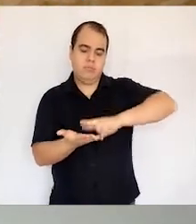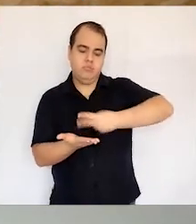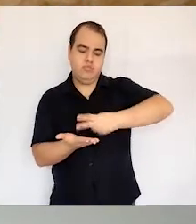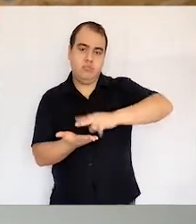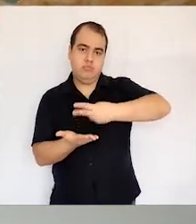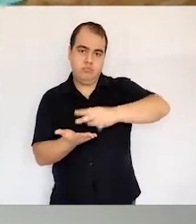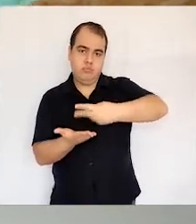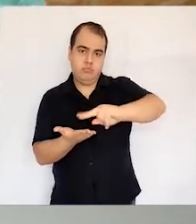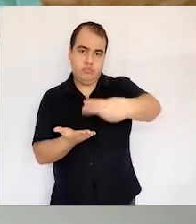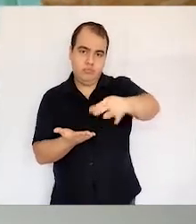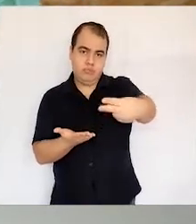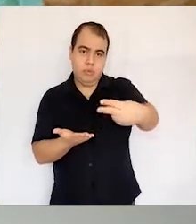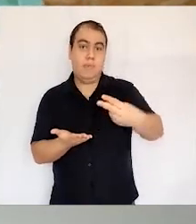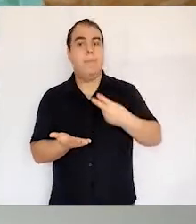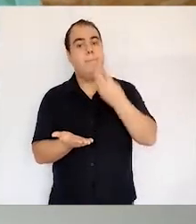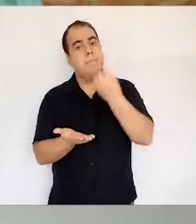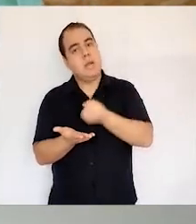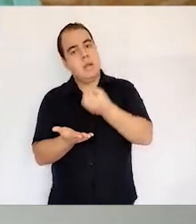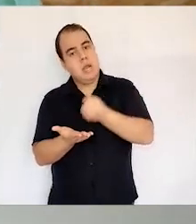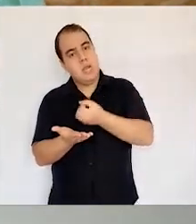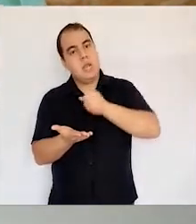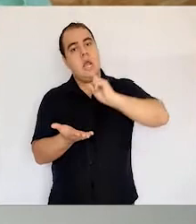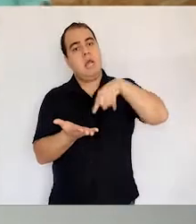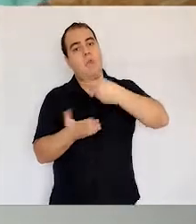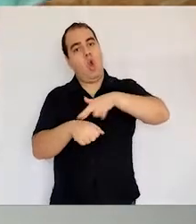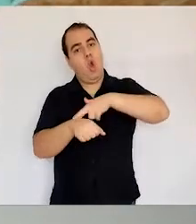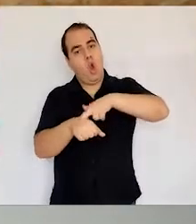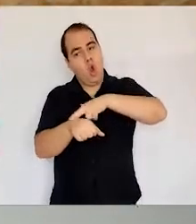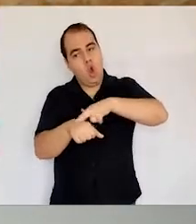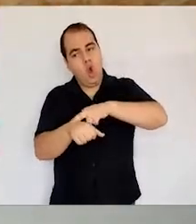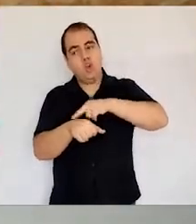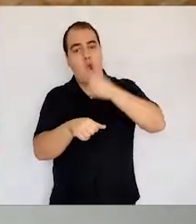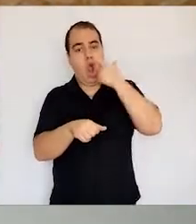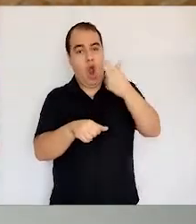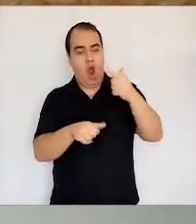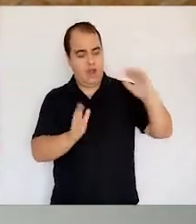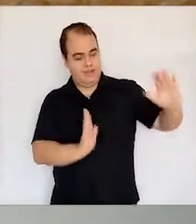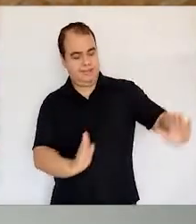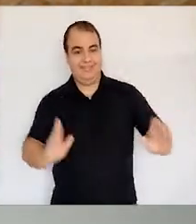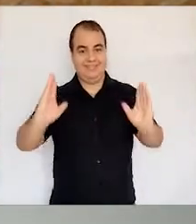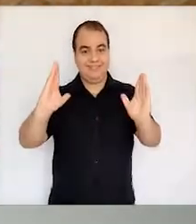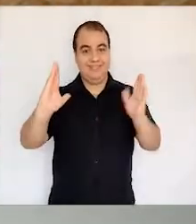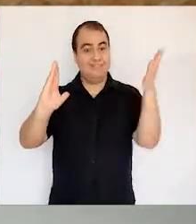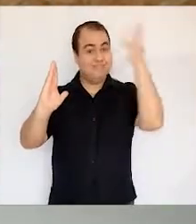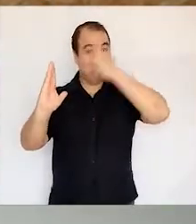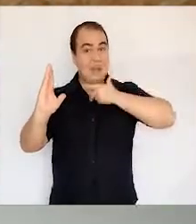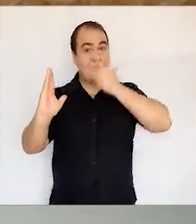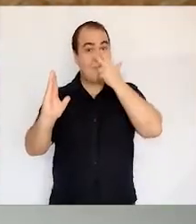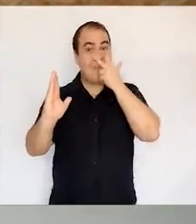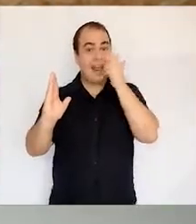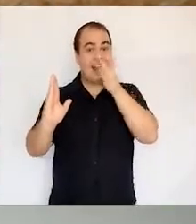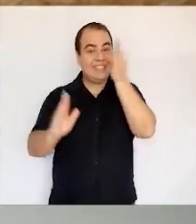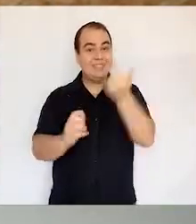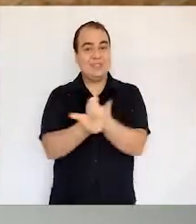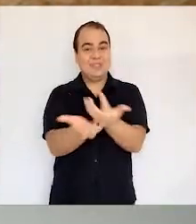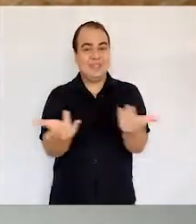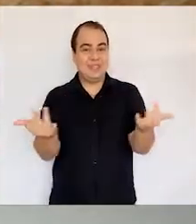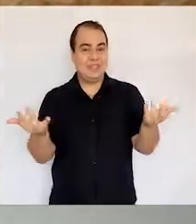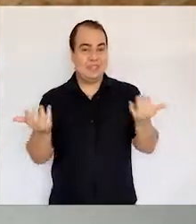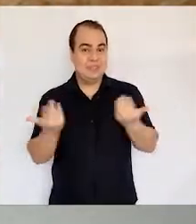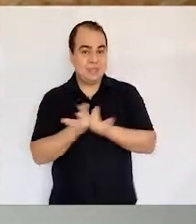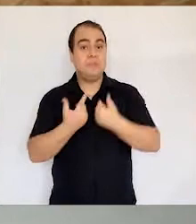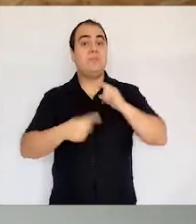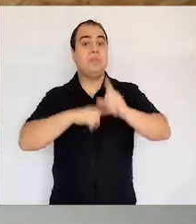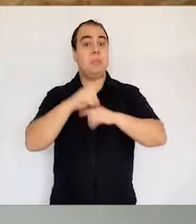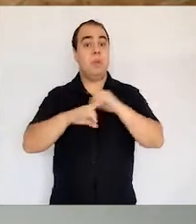intercalando com a branquinha, depois com a roxinha. Vai ficar assim, bem bonitinho, como se fosse um jardim. E